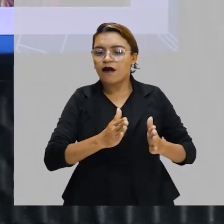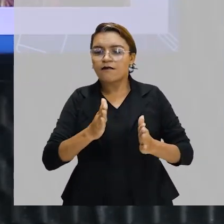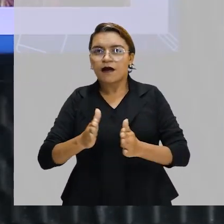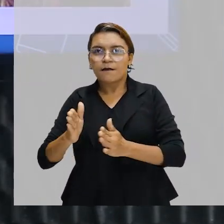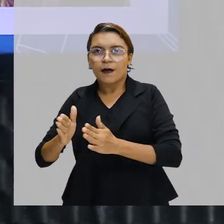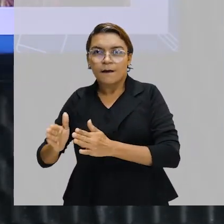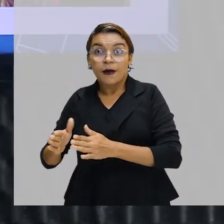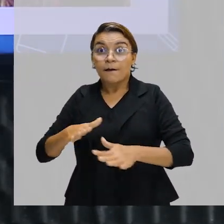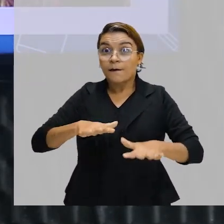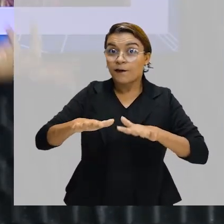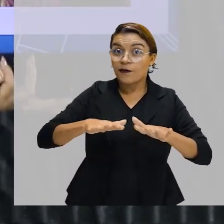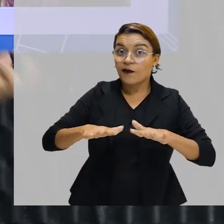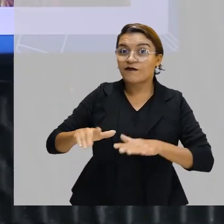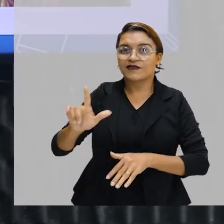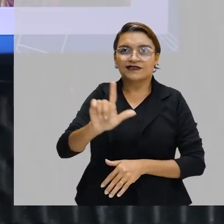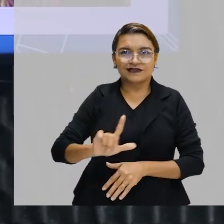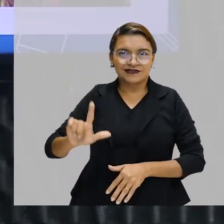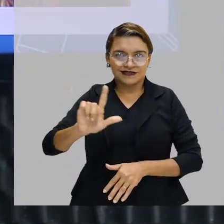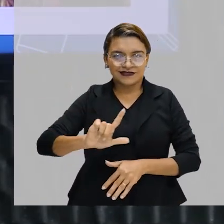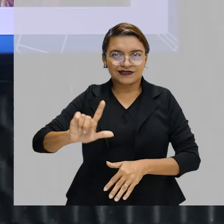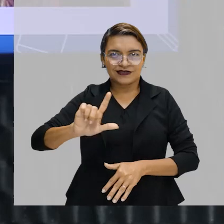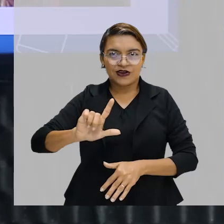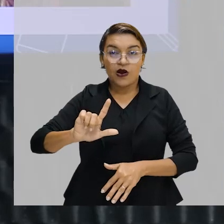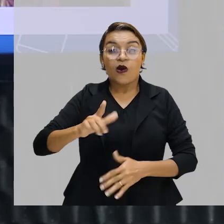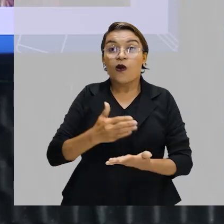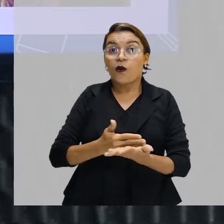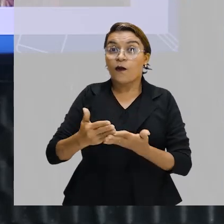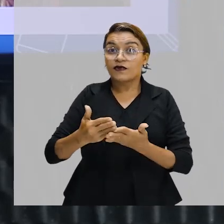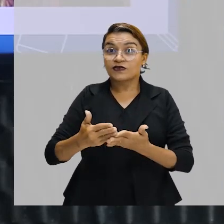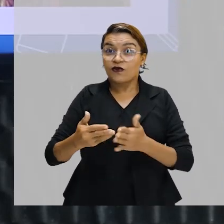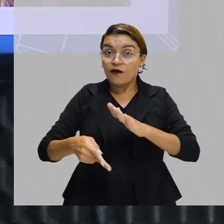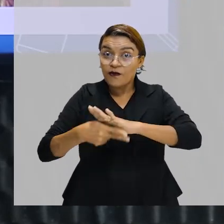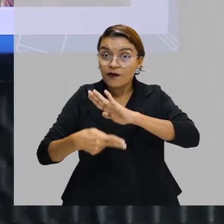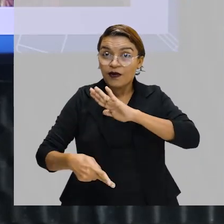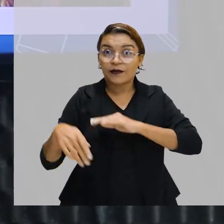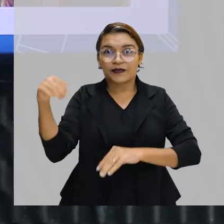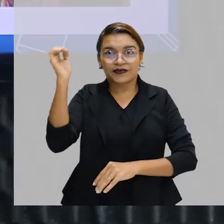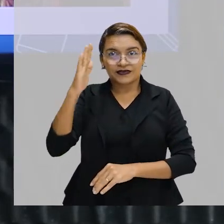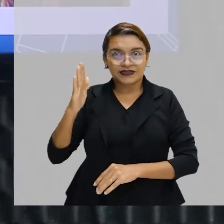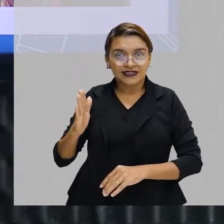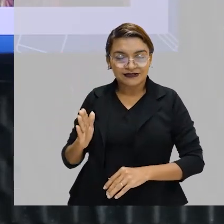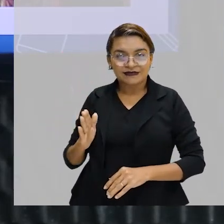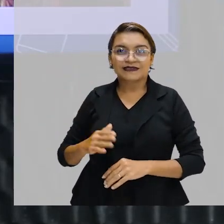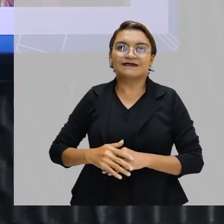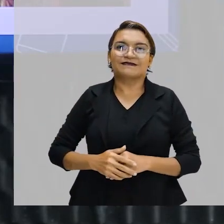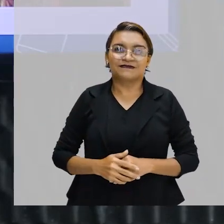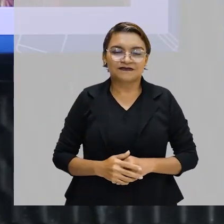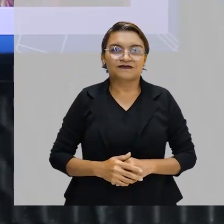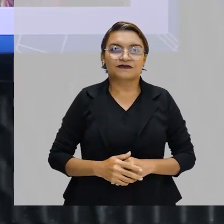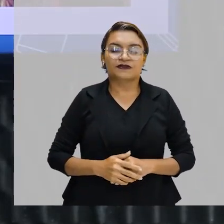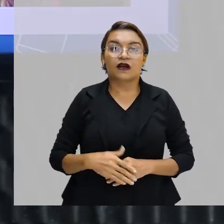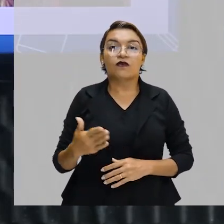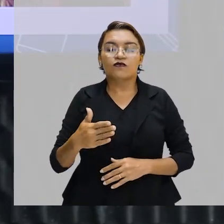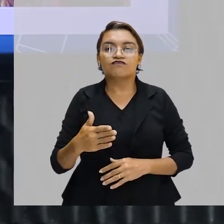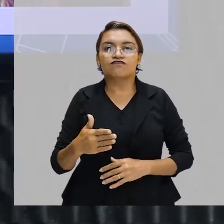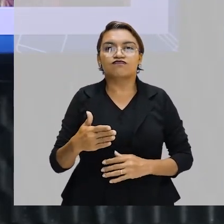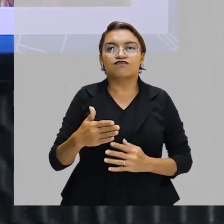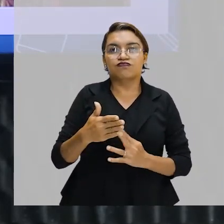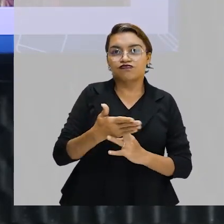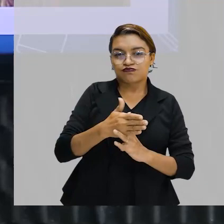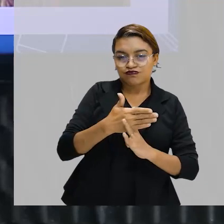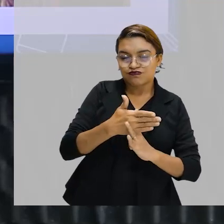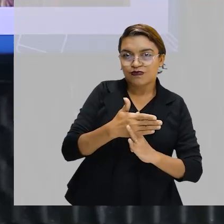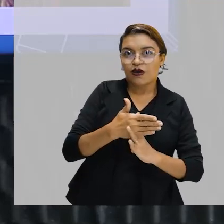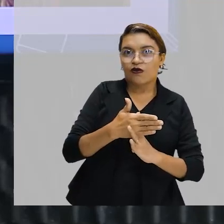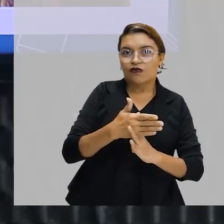movimentos literários que começou aqui no Brasil com o seiscentismo, né, o barroco, onde o